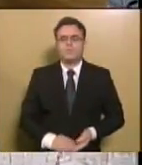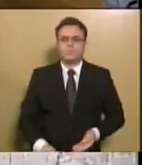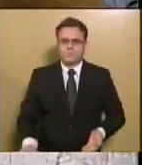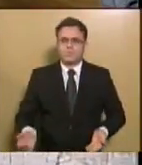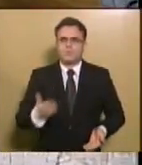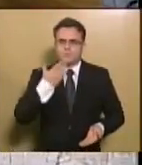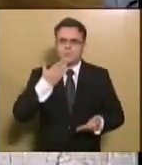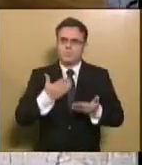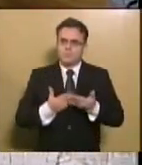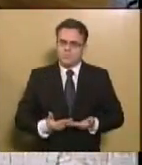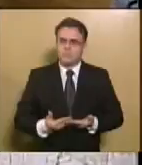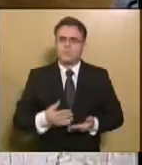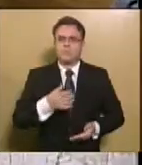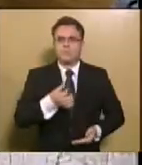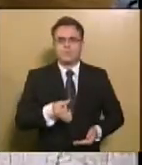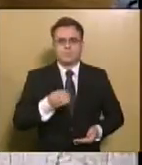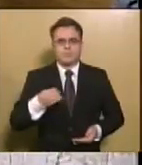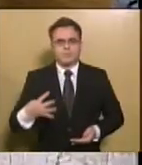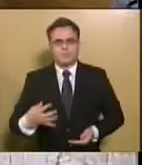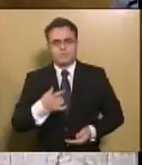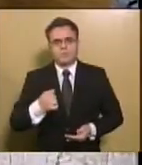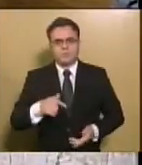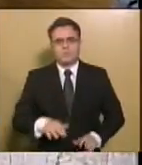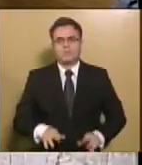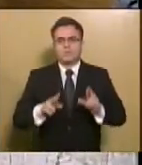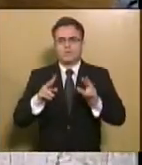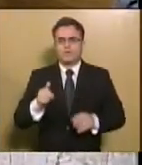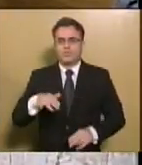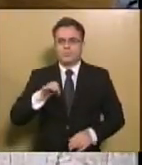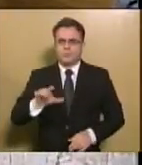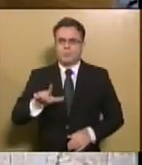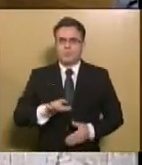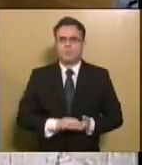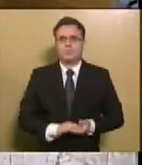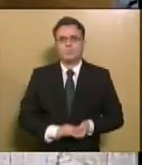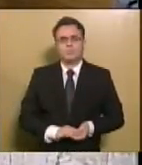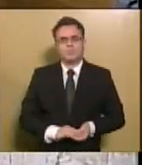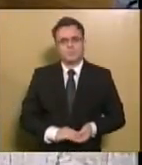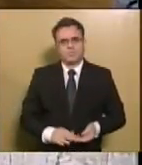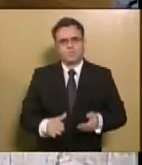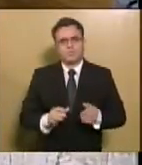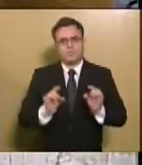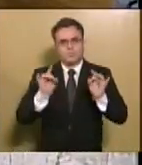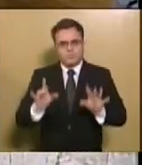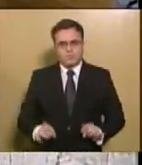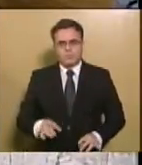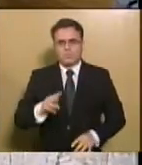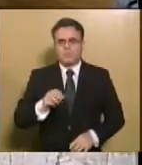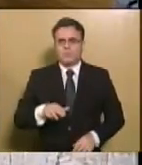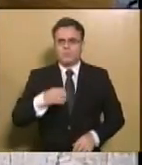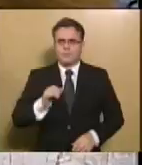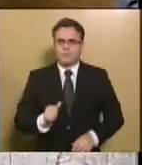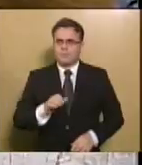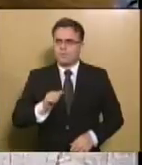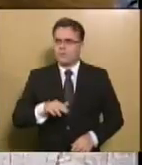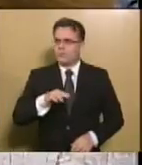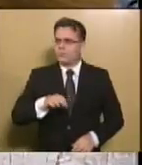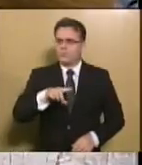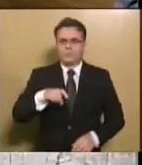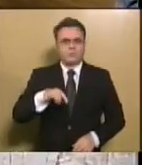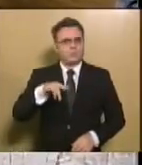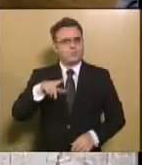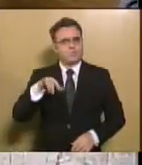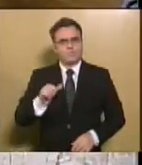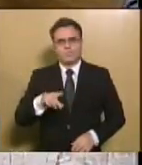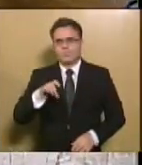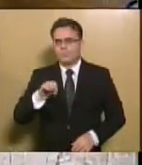Requerimento número 604, de autoria do deputado Vanderbal Marinho, congratulações. A Vossa Excelência Maria Auxiliadora Santos Moura, vereadora